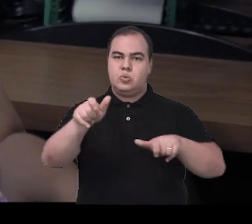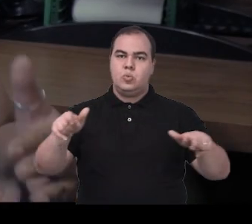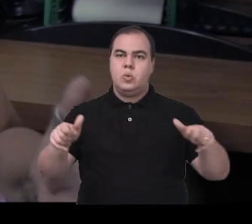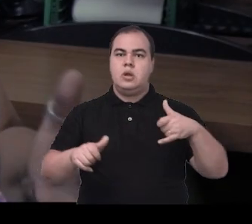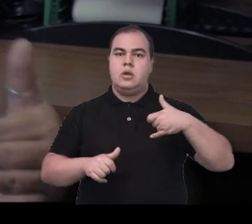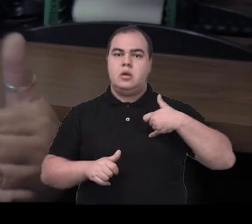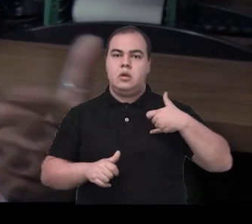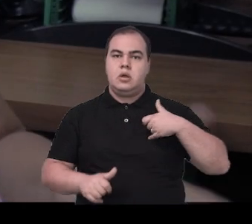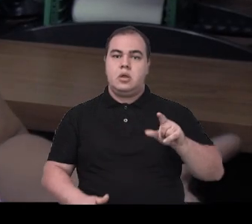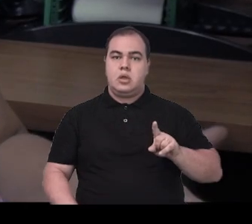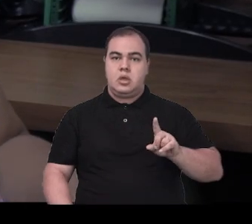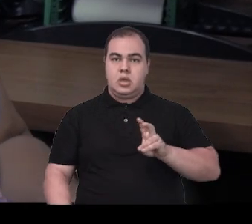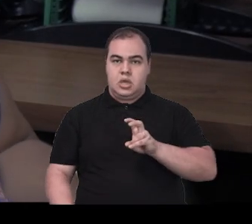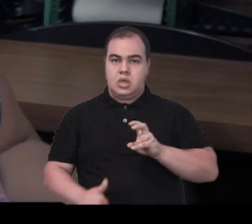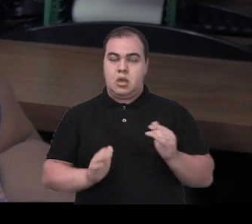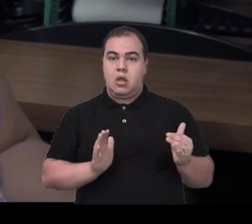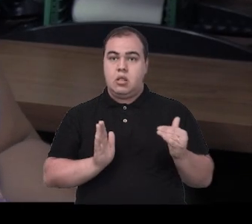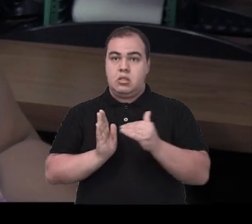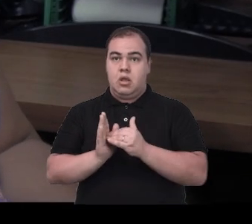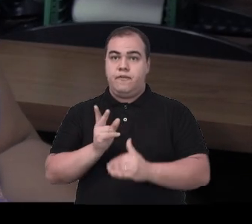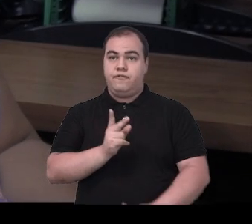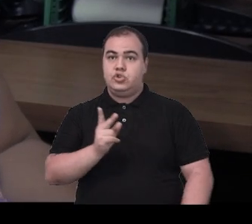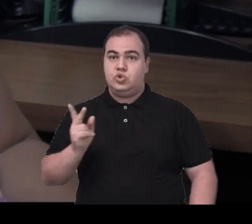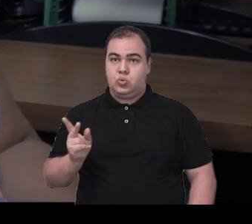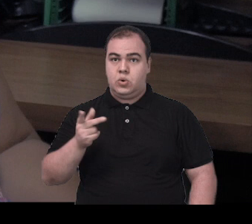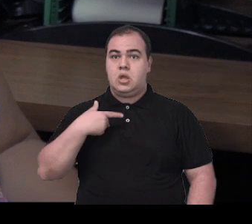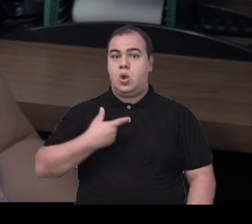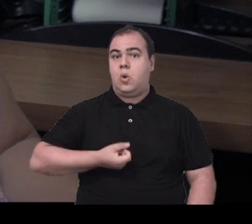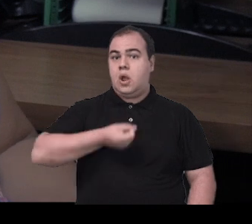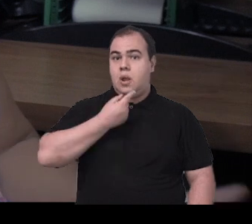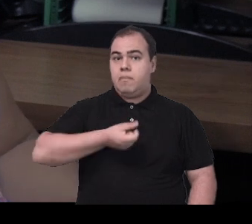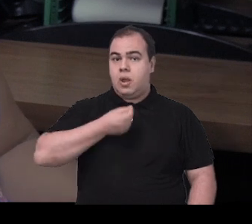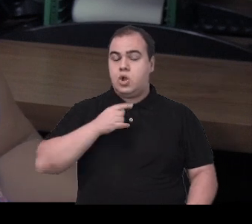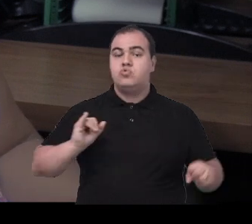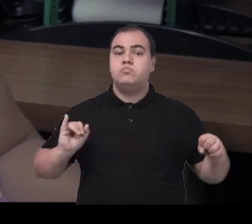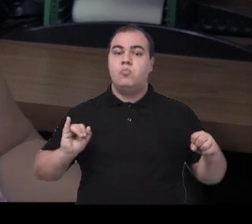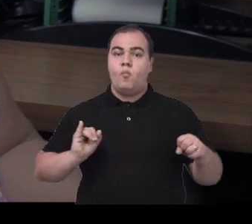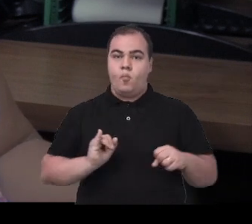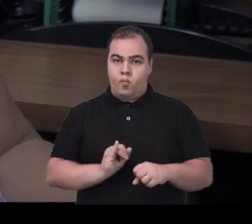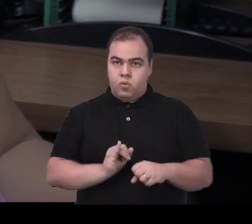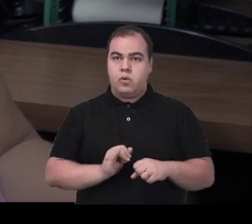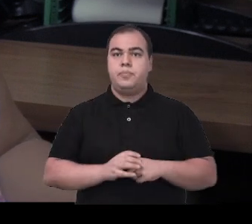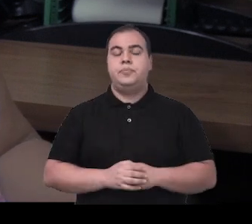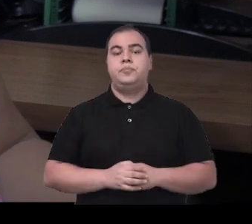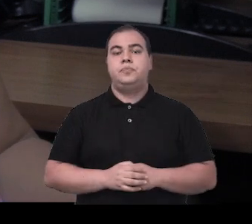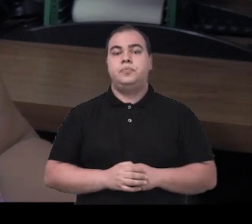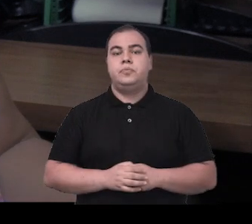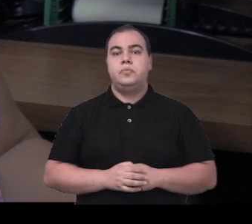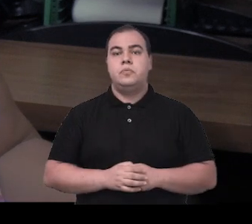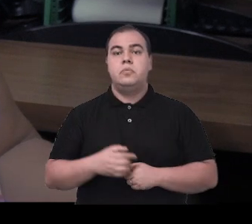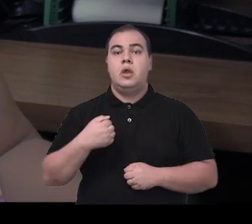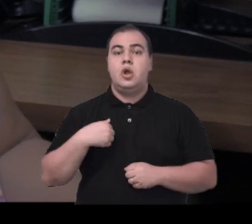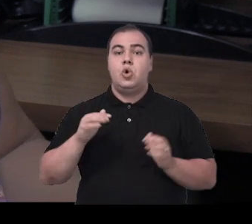Porque dos 15 aos 22 anos eu tomava remédio para emagrecer e quando estava no Silvana